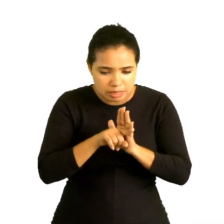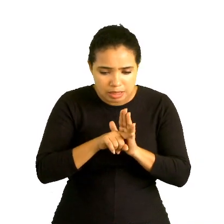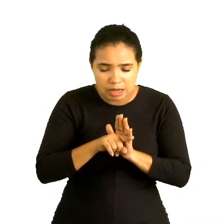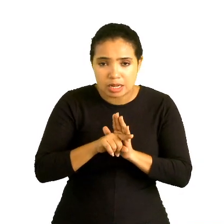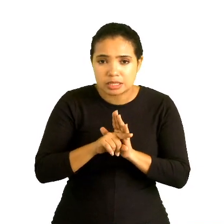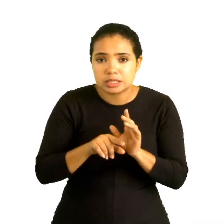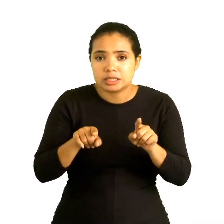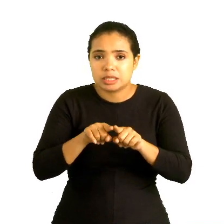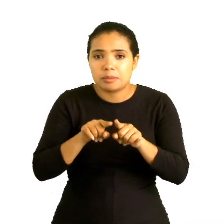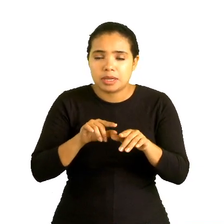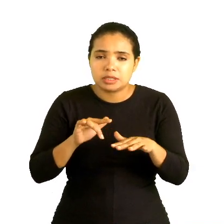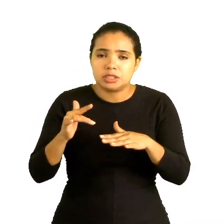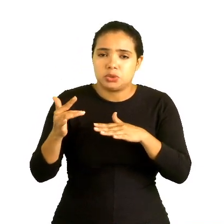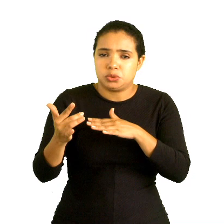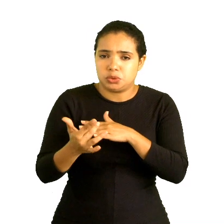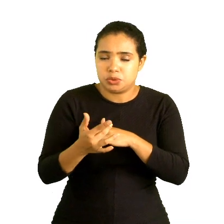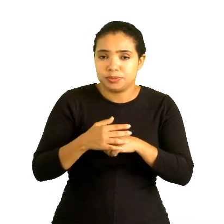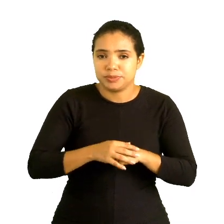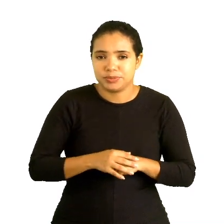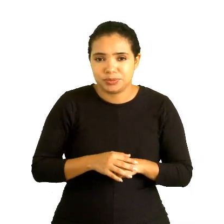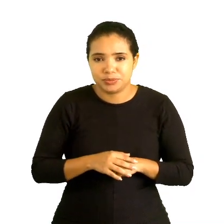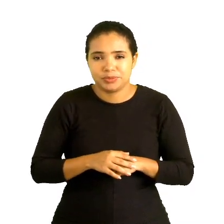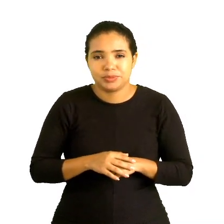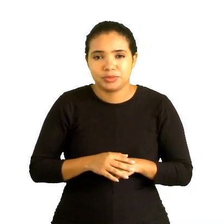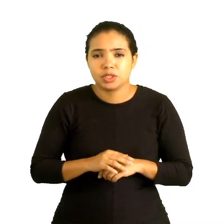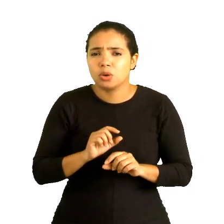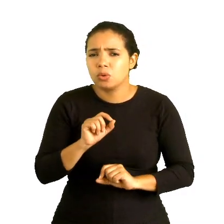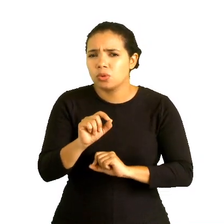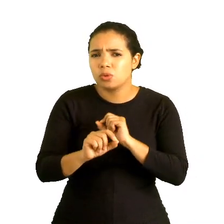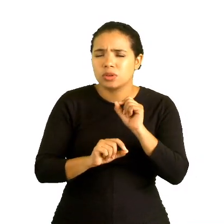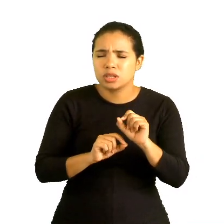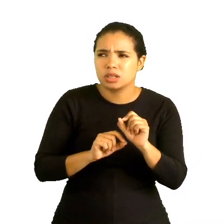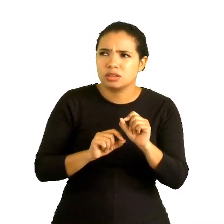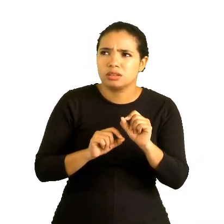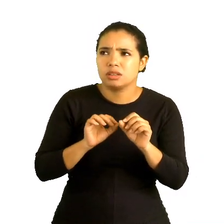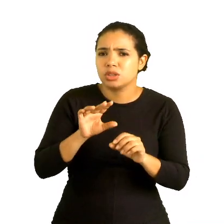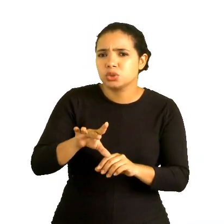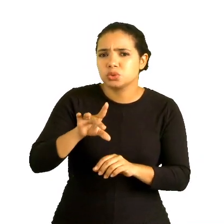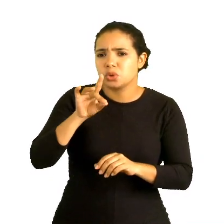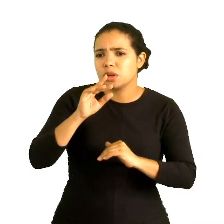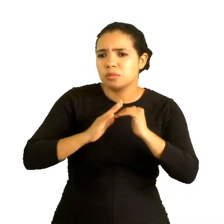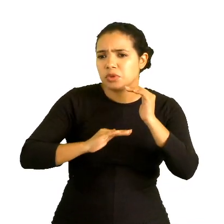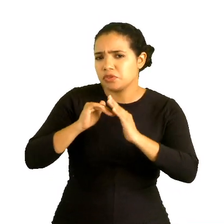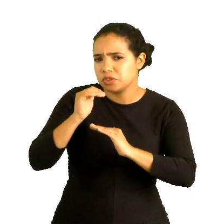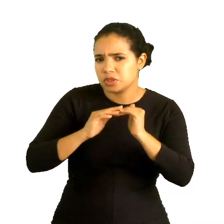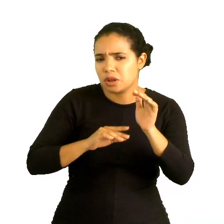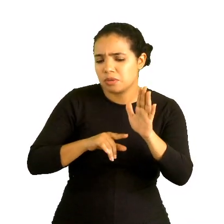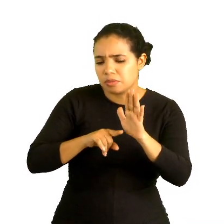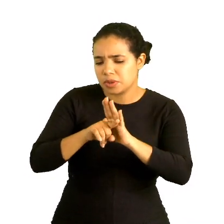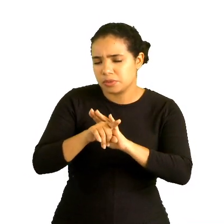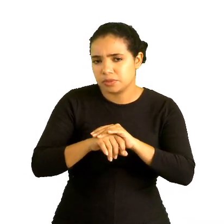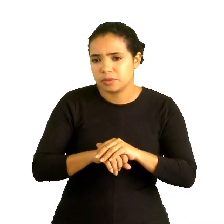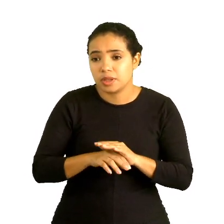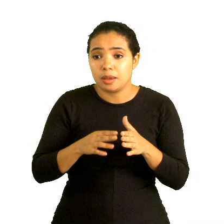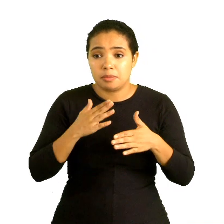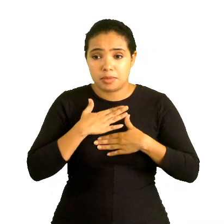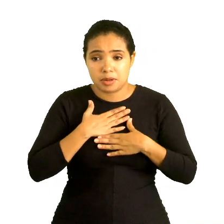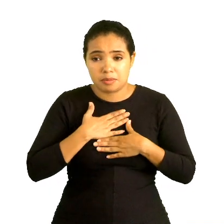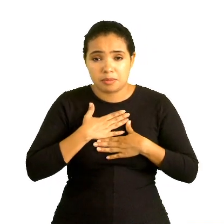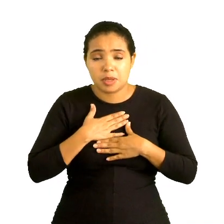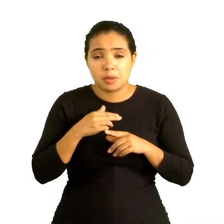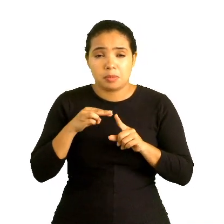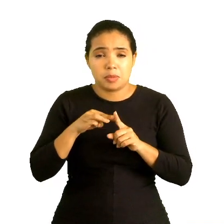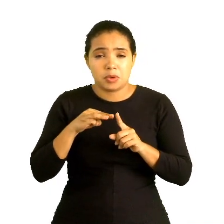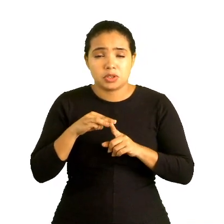e mídias sociais. O que te levou a escolher essa profissão? Para mim, os motivos